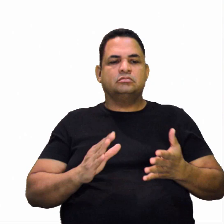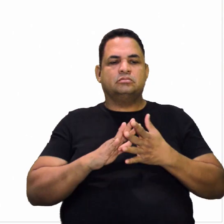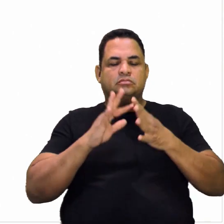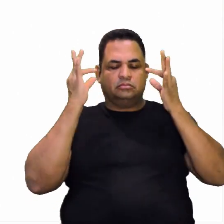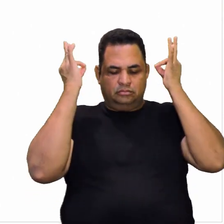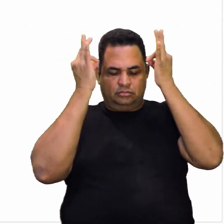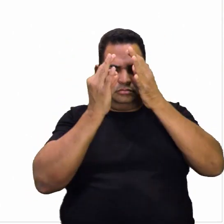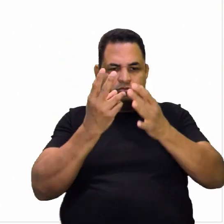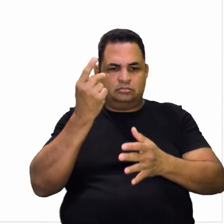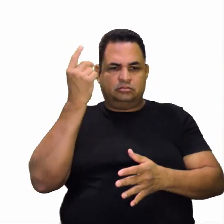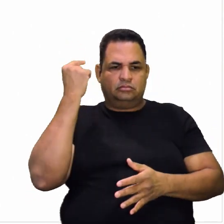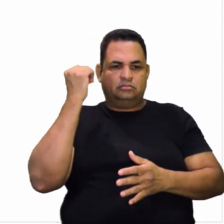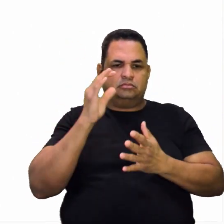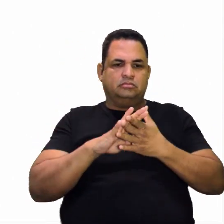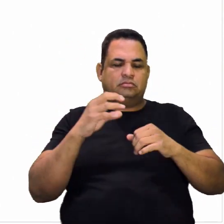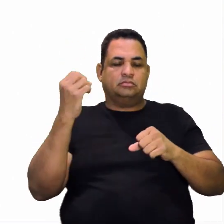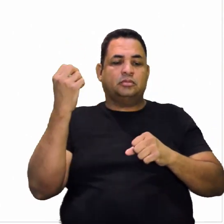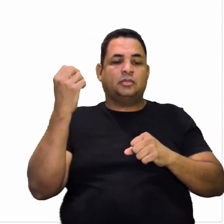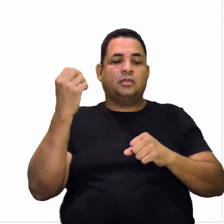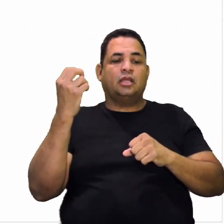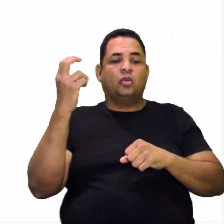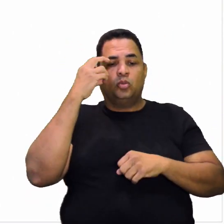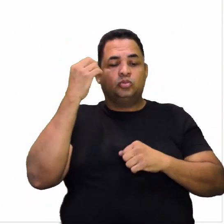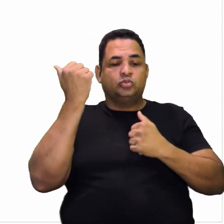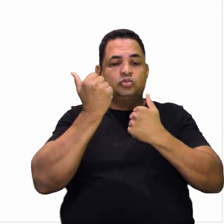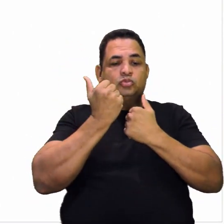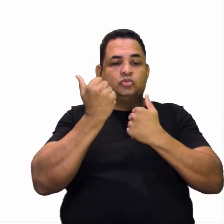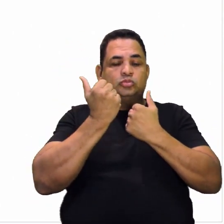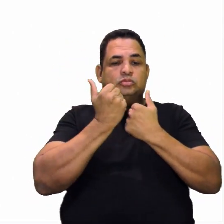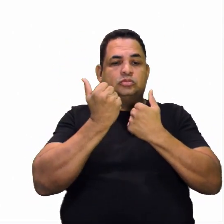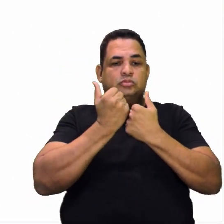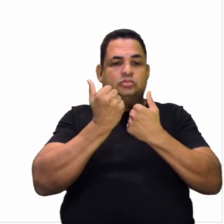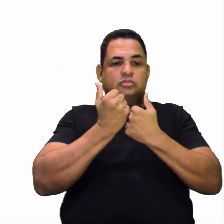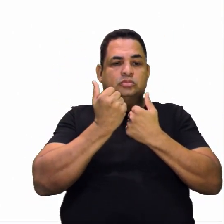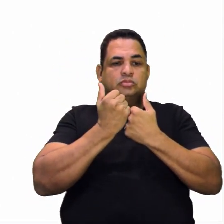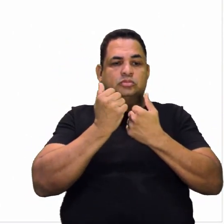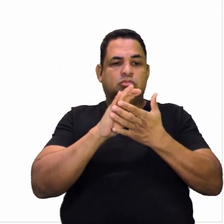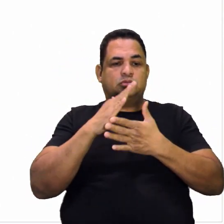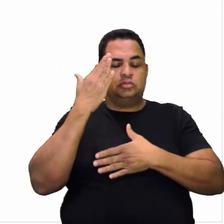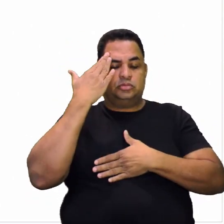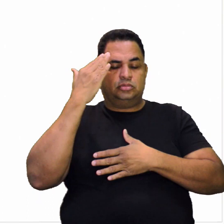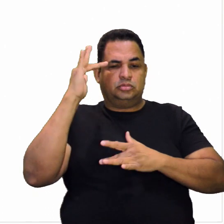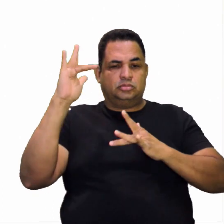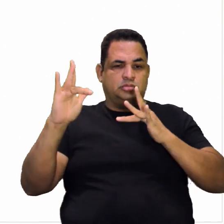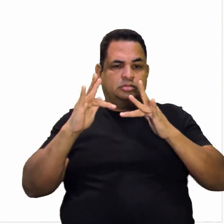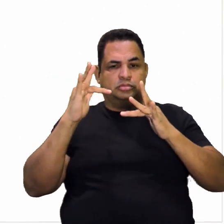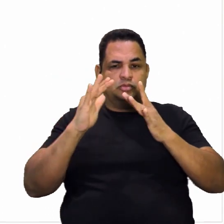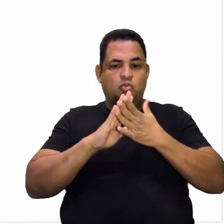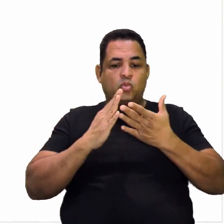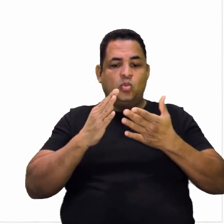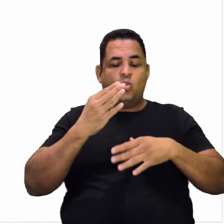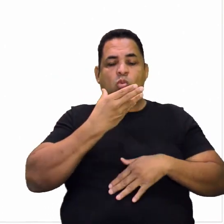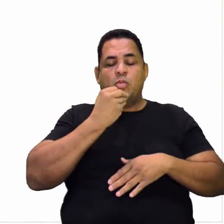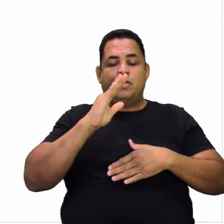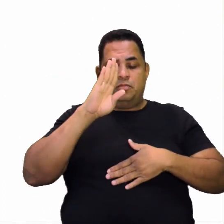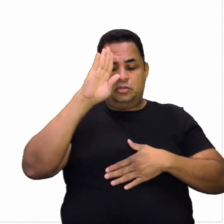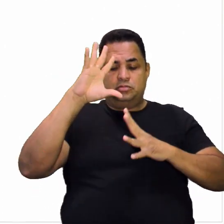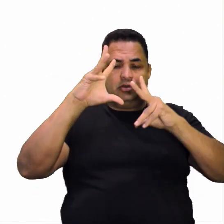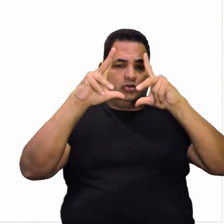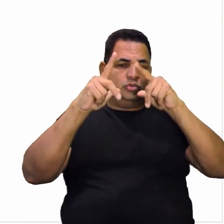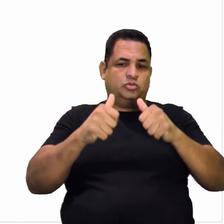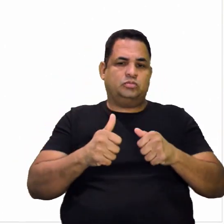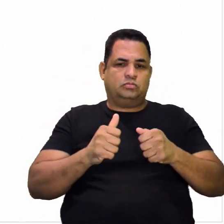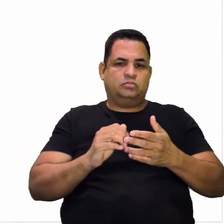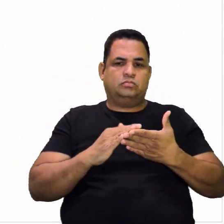cultura substituiu a concepção clássica de que o homem é a medida de todas as coisas, pelo